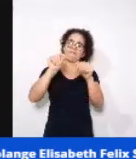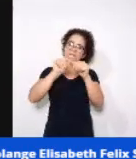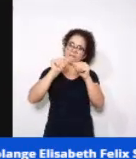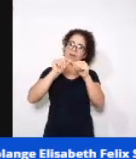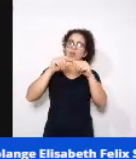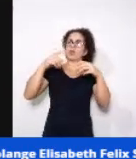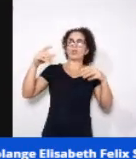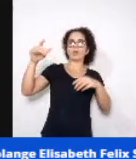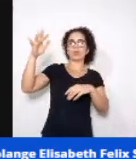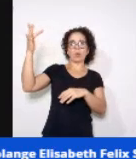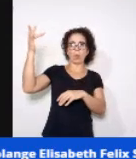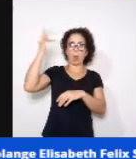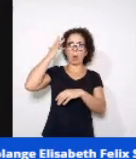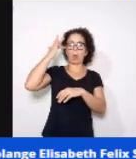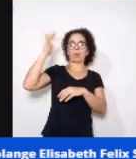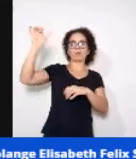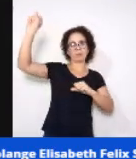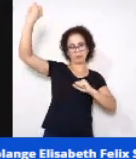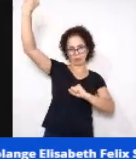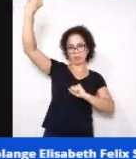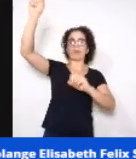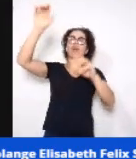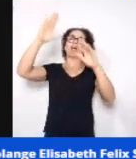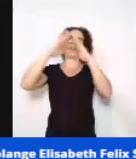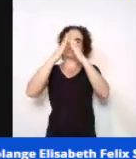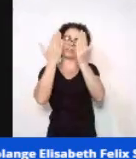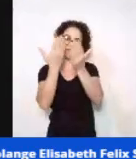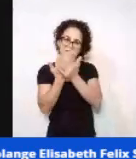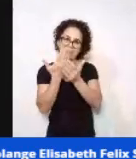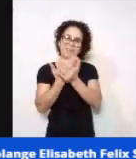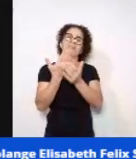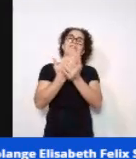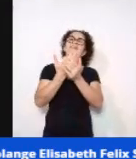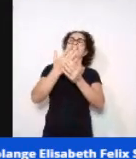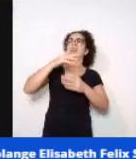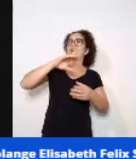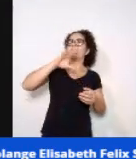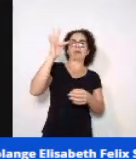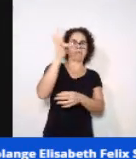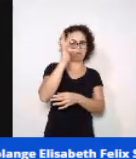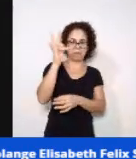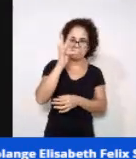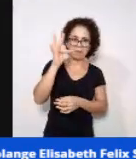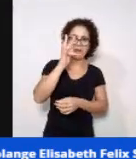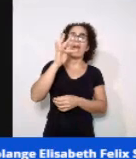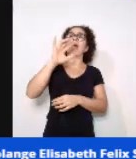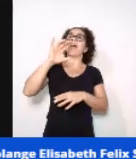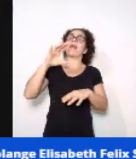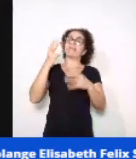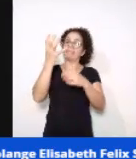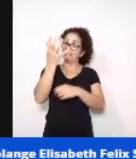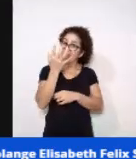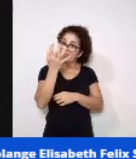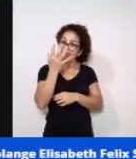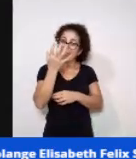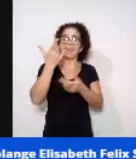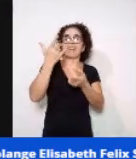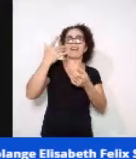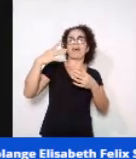da universidade. Né? A gente coloca a nossa capa e quer salvar o mundo. Tem dias que a gente só quer se cobrir com a